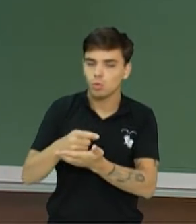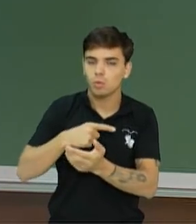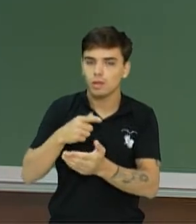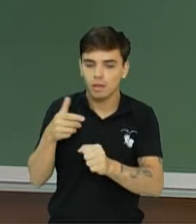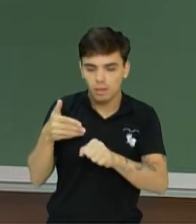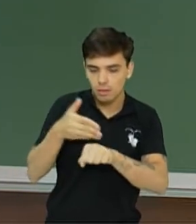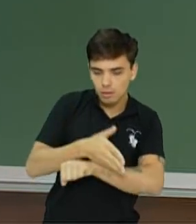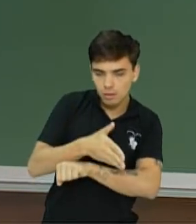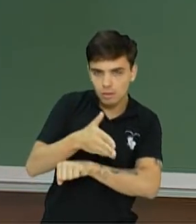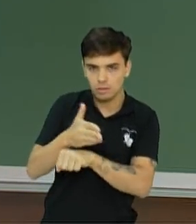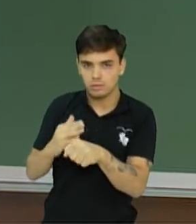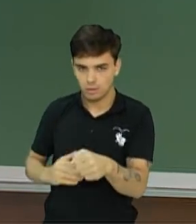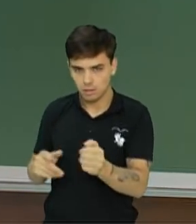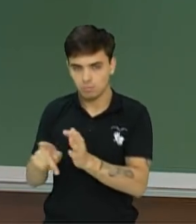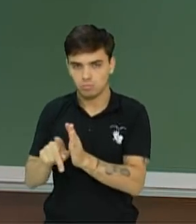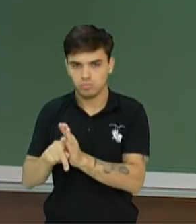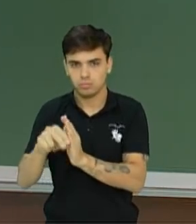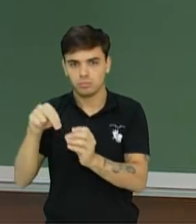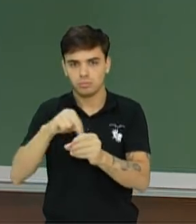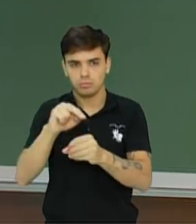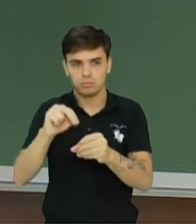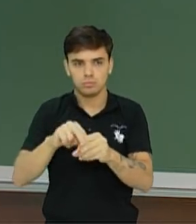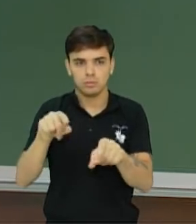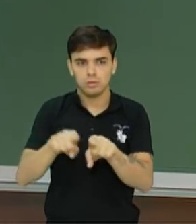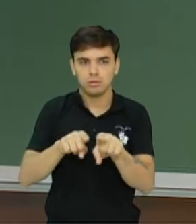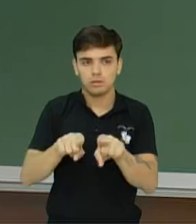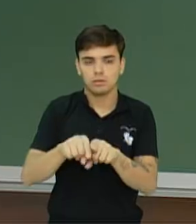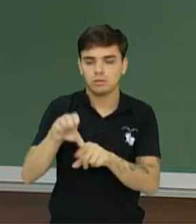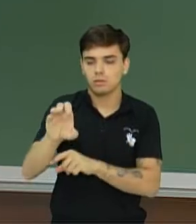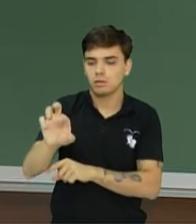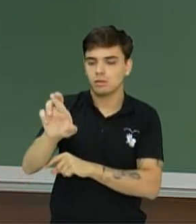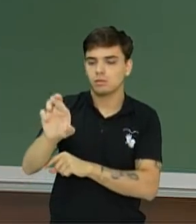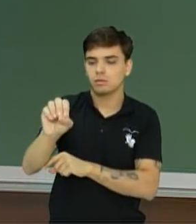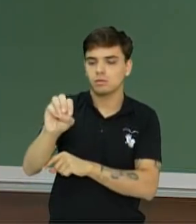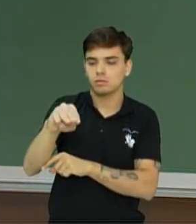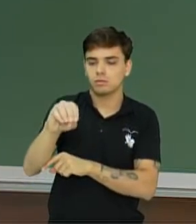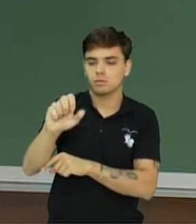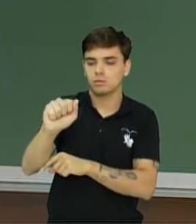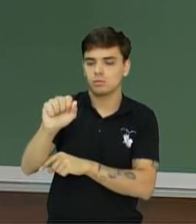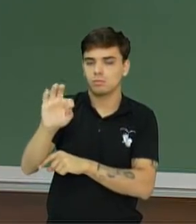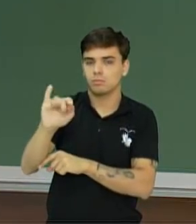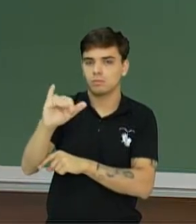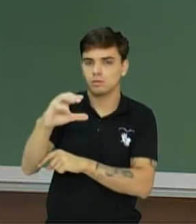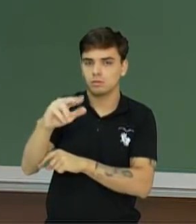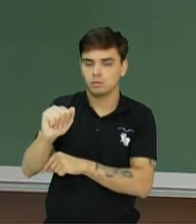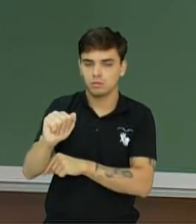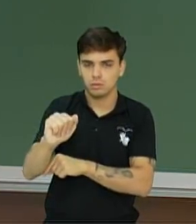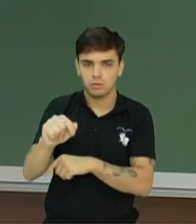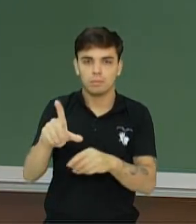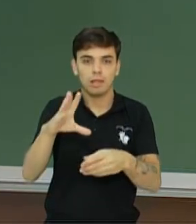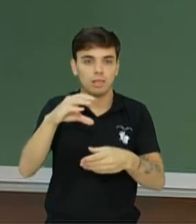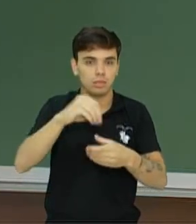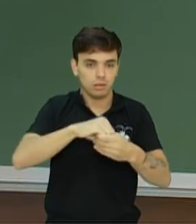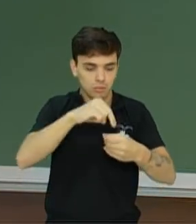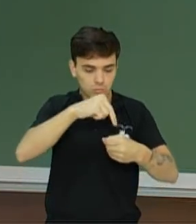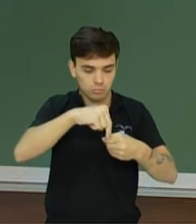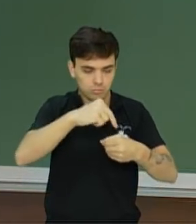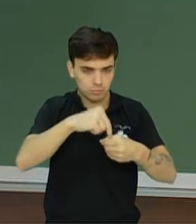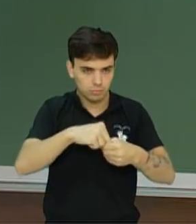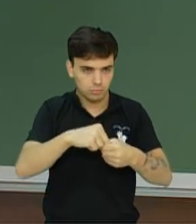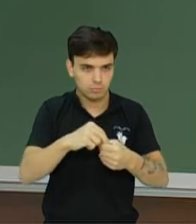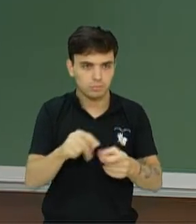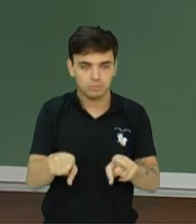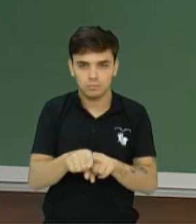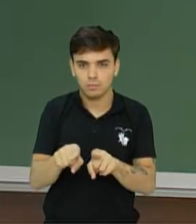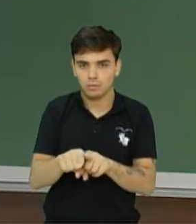do núcleo. Nós temos a cromatina, que são os próprios ácidos nucleicos dentro do núcleo, e ali dentro